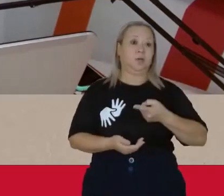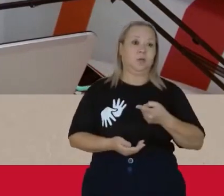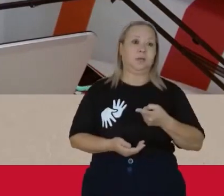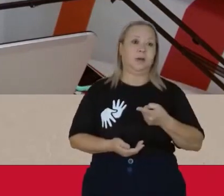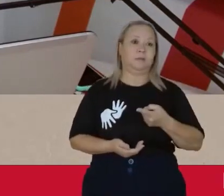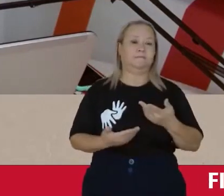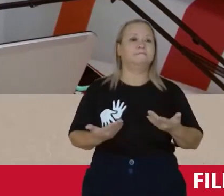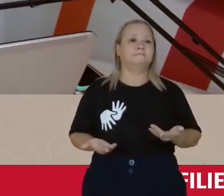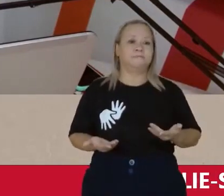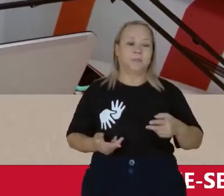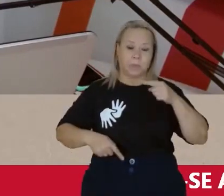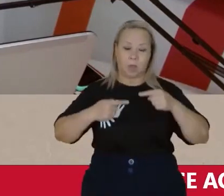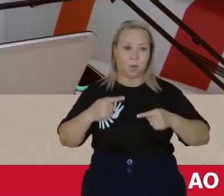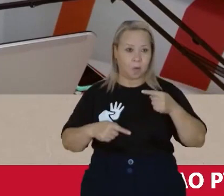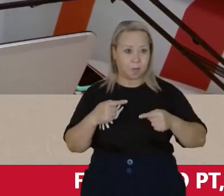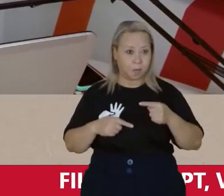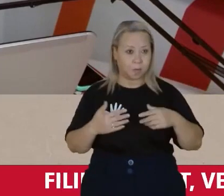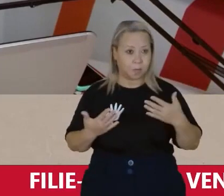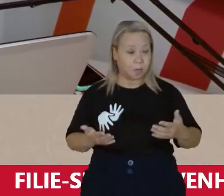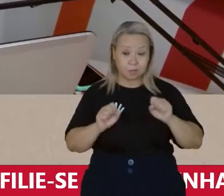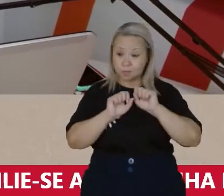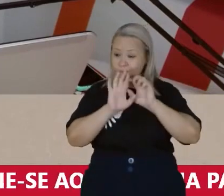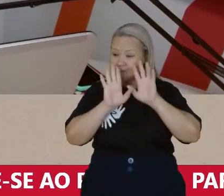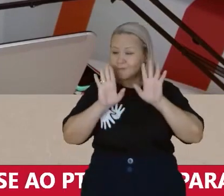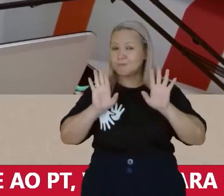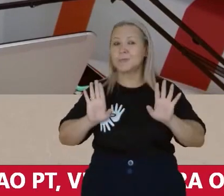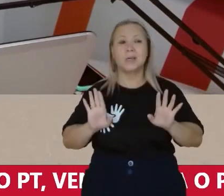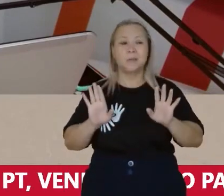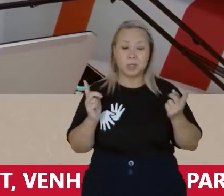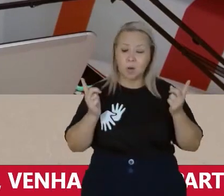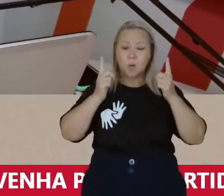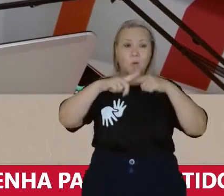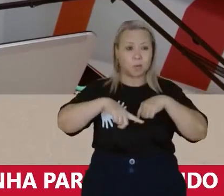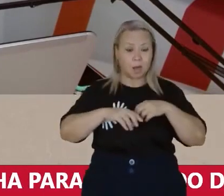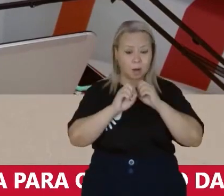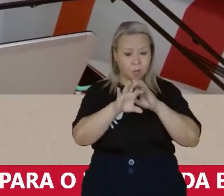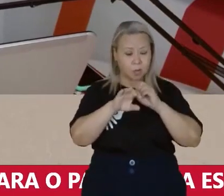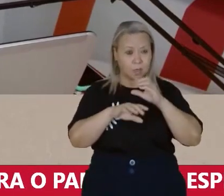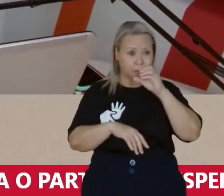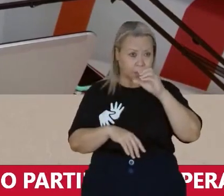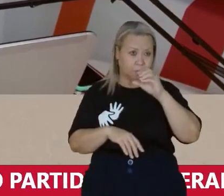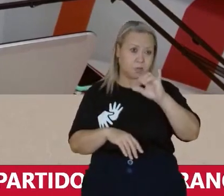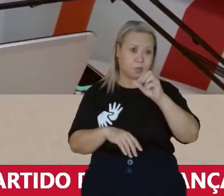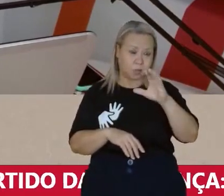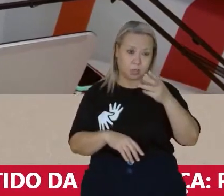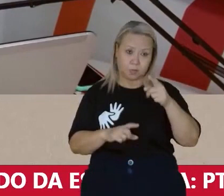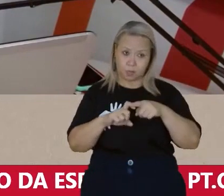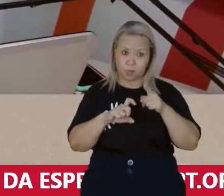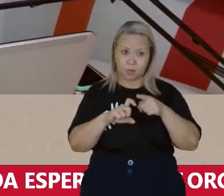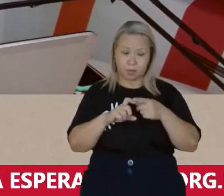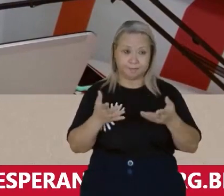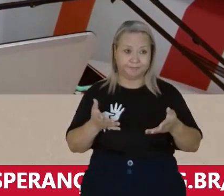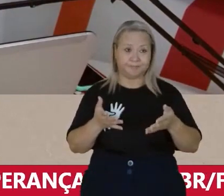para políticas claramente contrárias às orientações científicas. Então, essa é a Vida